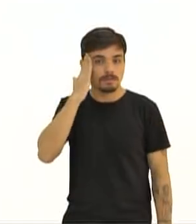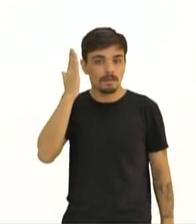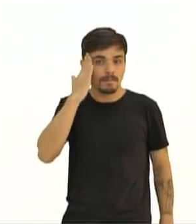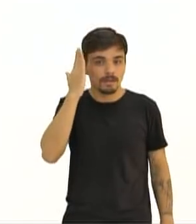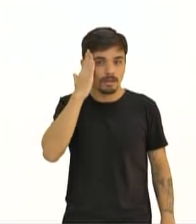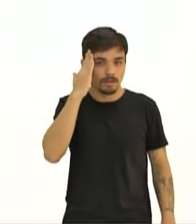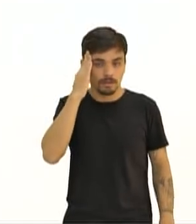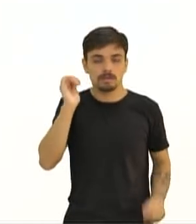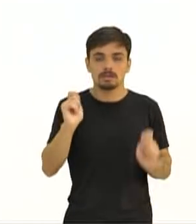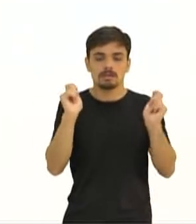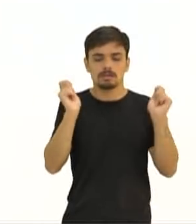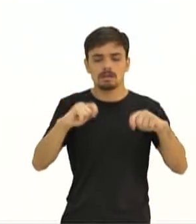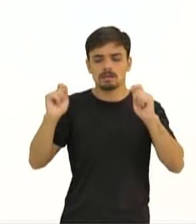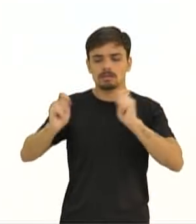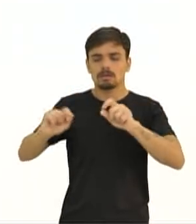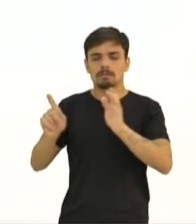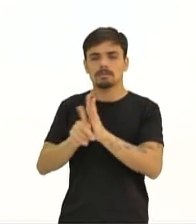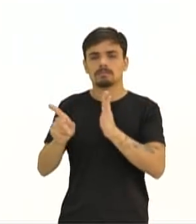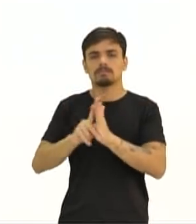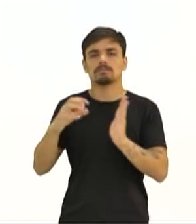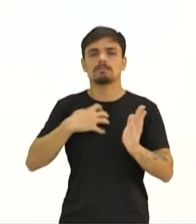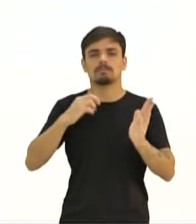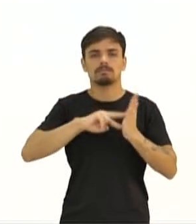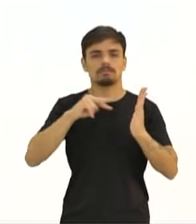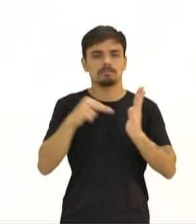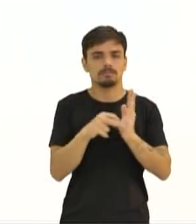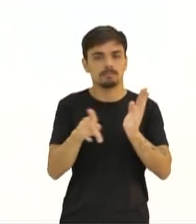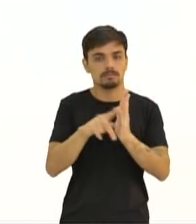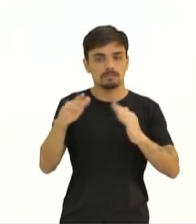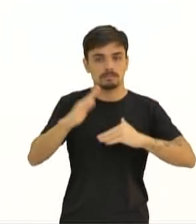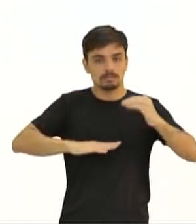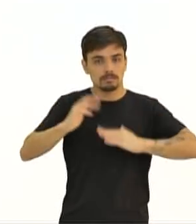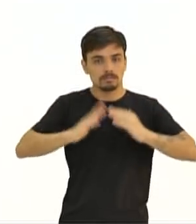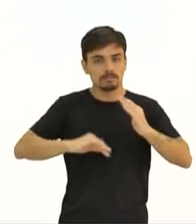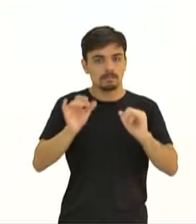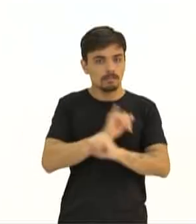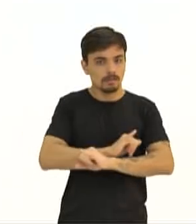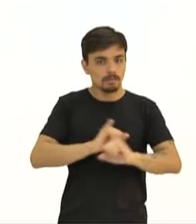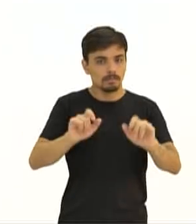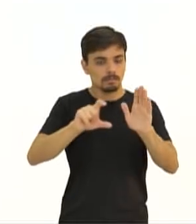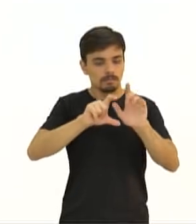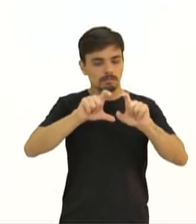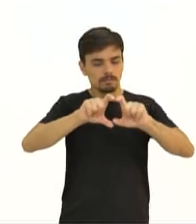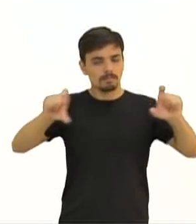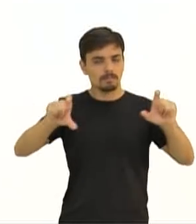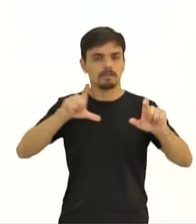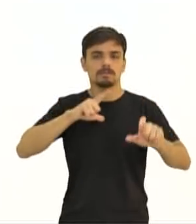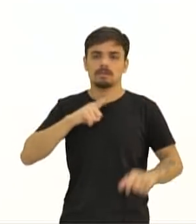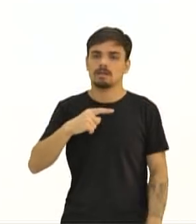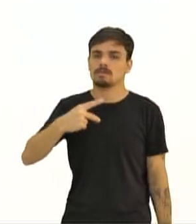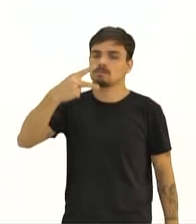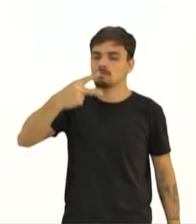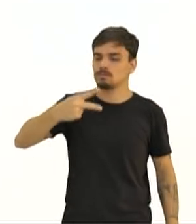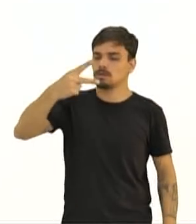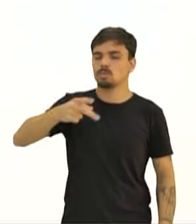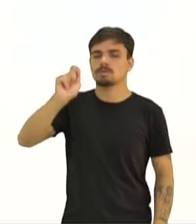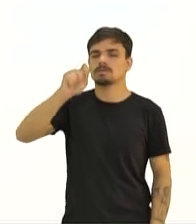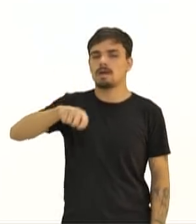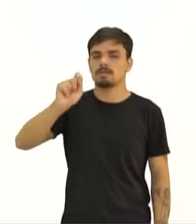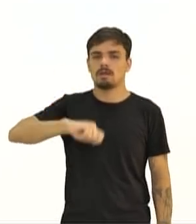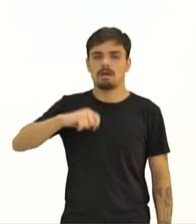Sabendo das possibilidades de sentidos produzidos pelo enunciado, então, eu trouxe duas possibilidades para